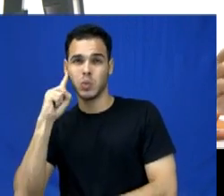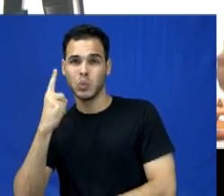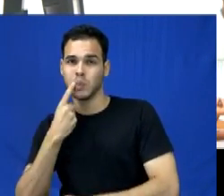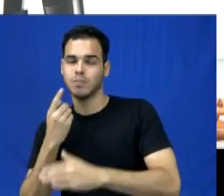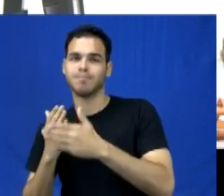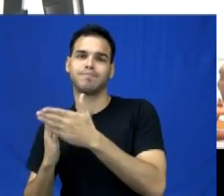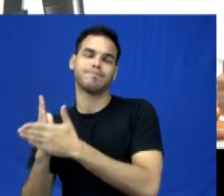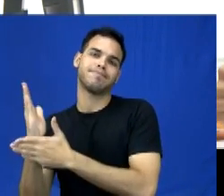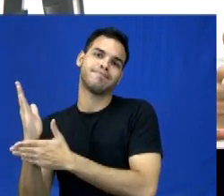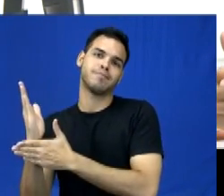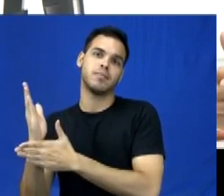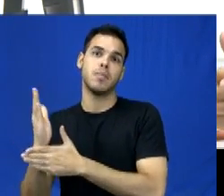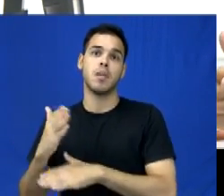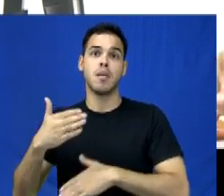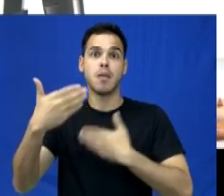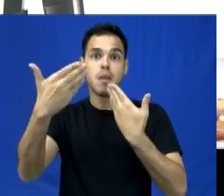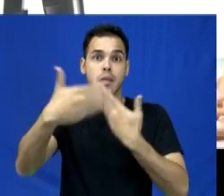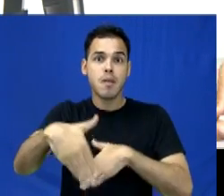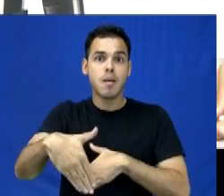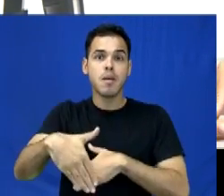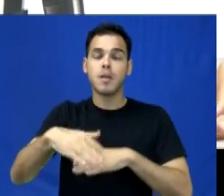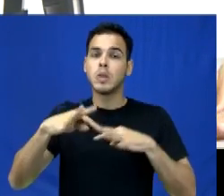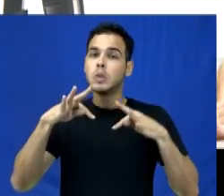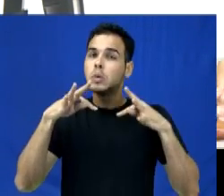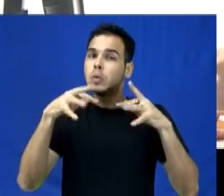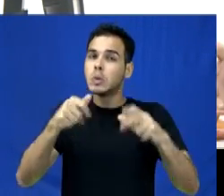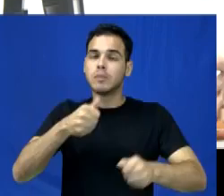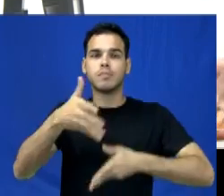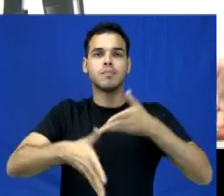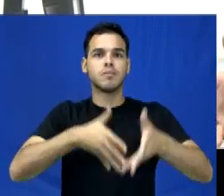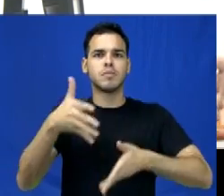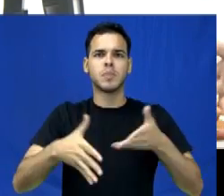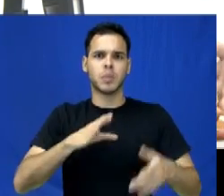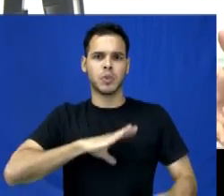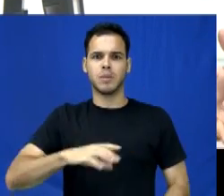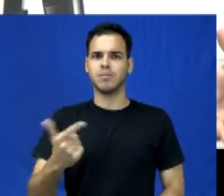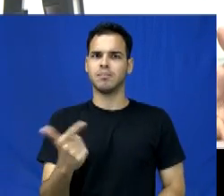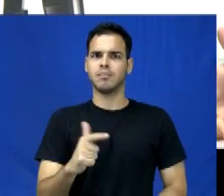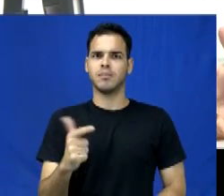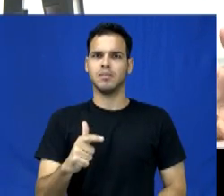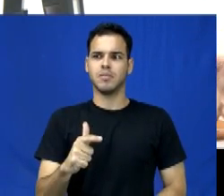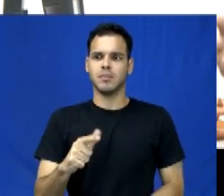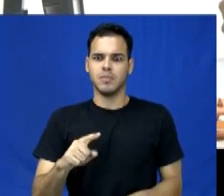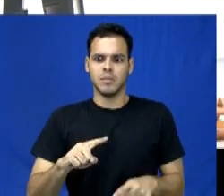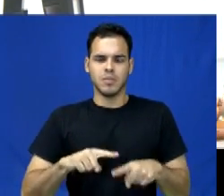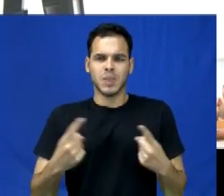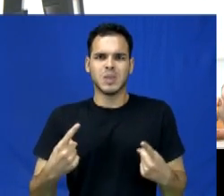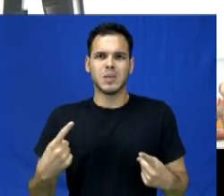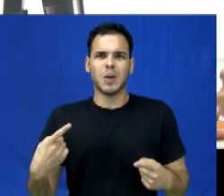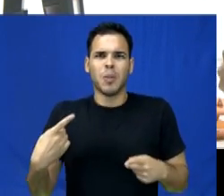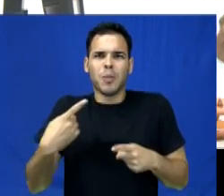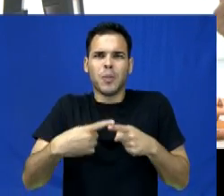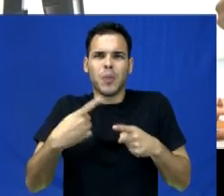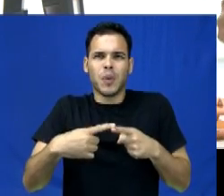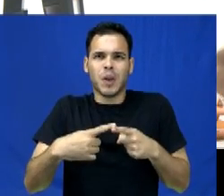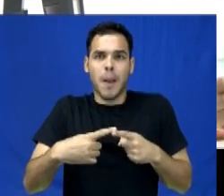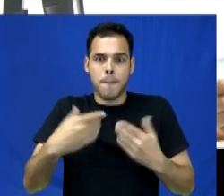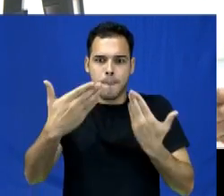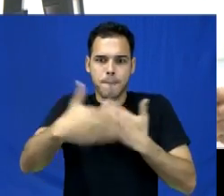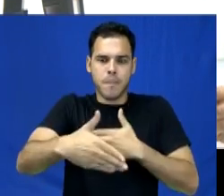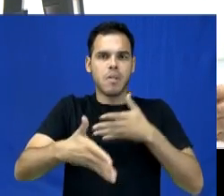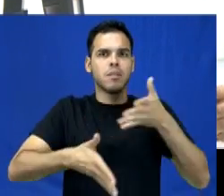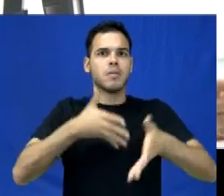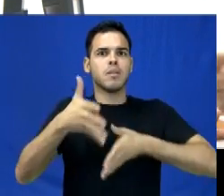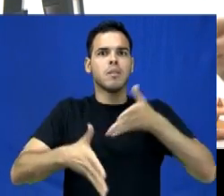E a prova ela é só em língua de sinais, não tem nada de português. Mas então por que que uma língua que é feita em língua de, uma prova que é feita em